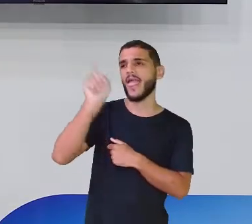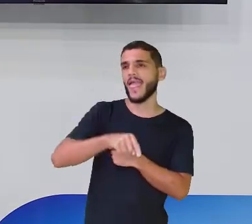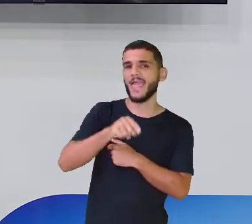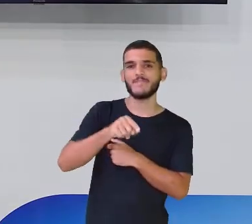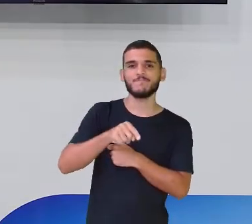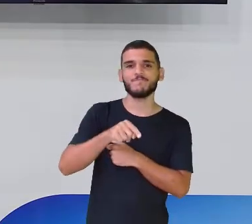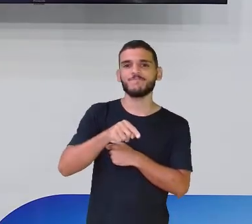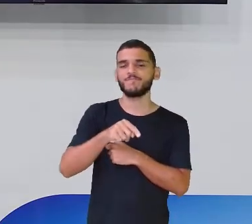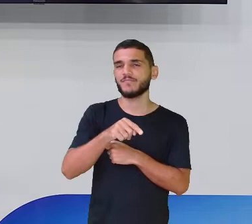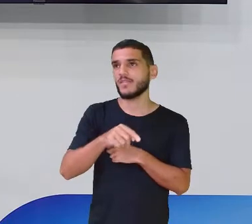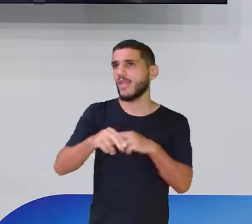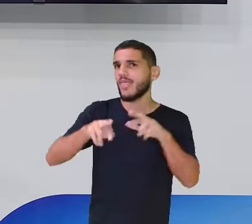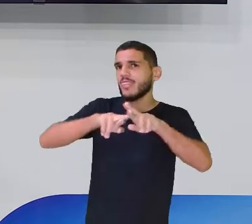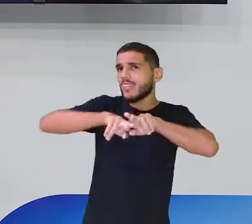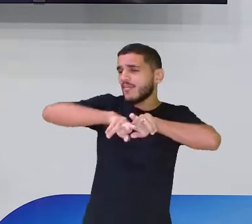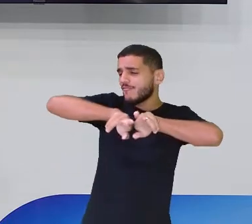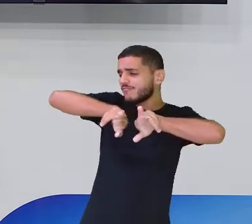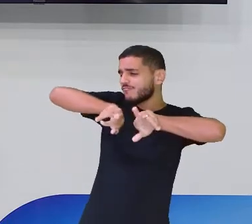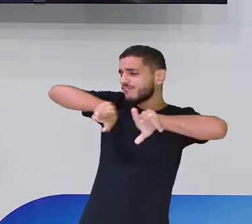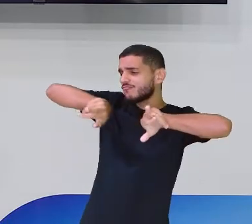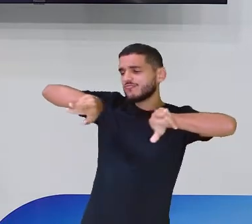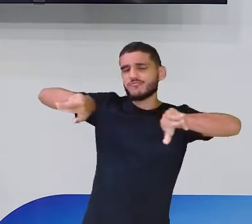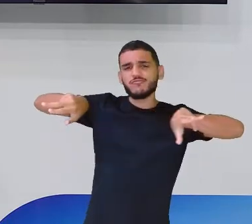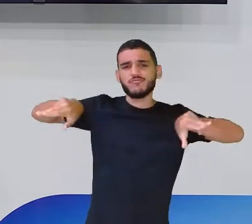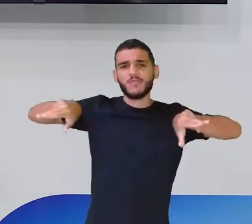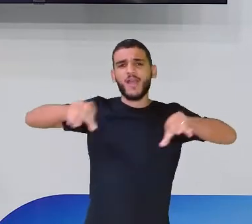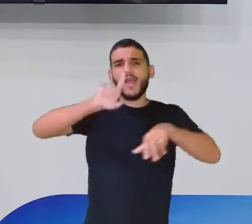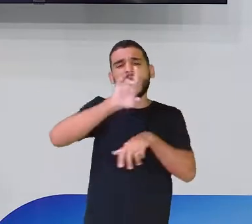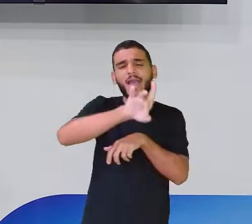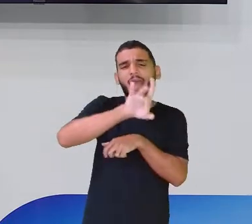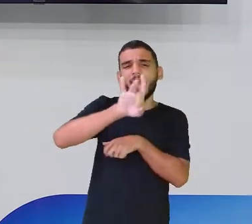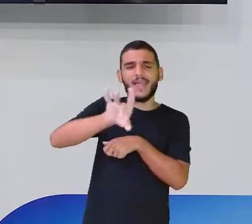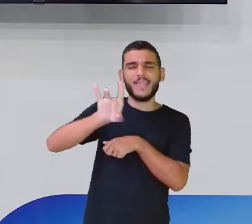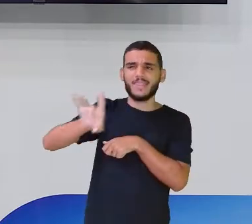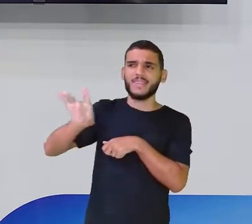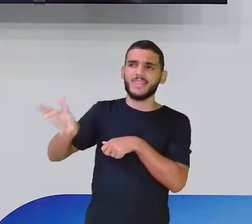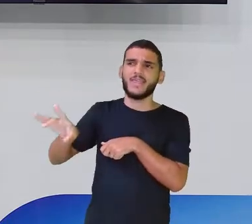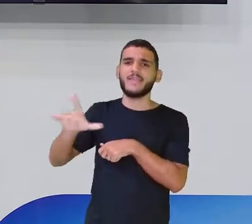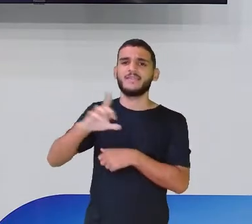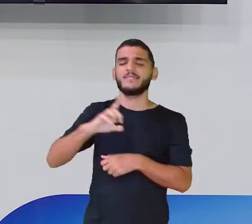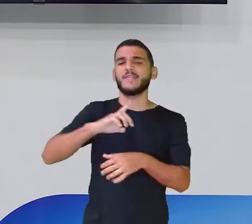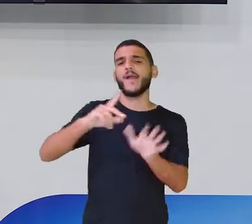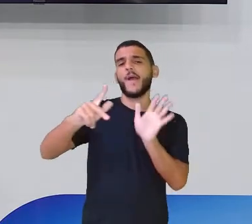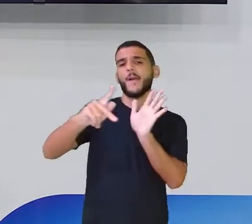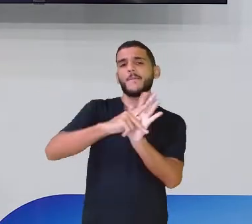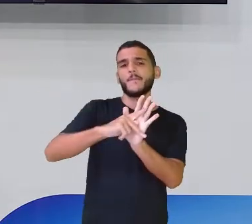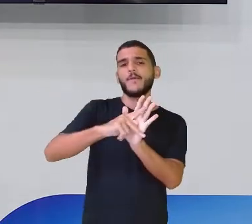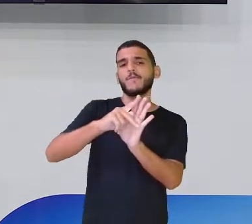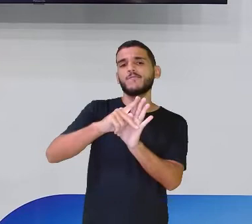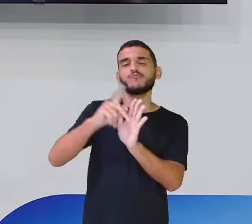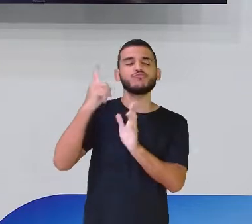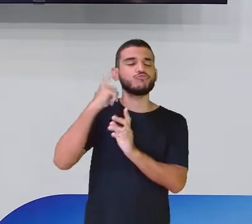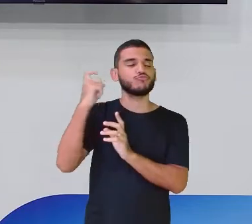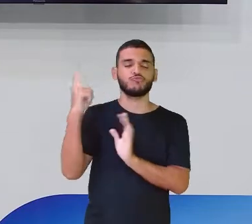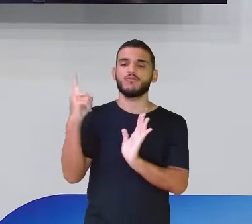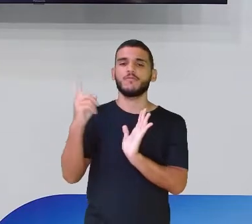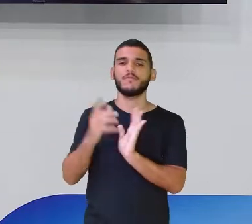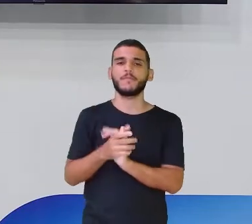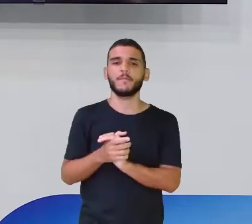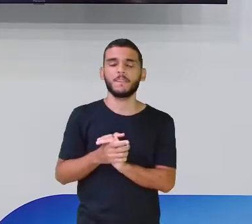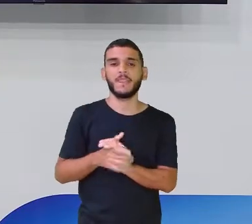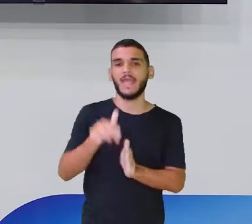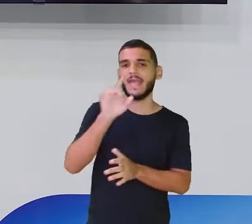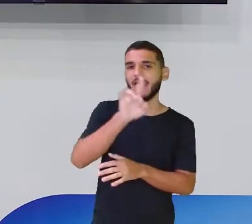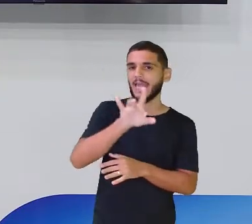diversidade é muito grande. Cada fonte sonora vai ter sua própria sonoridade. Cada